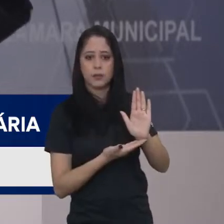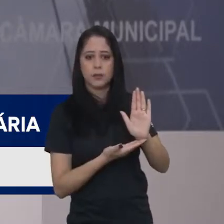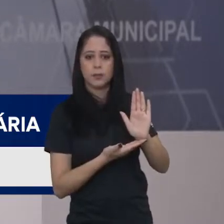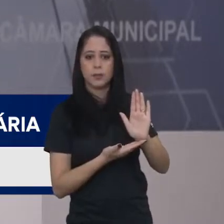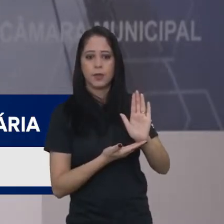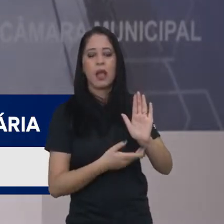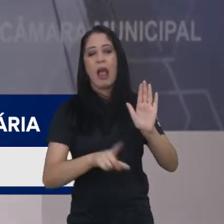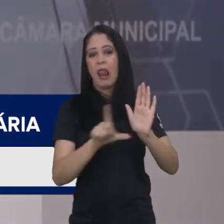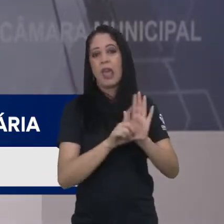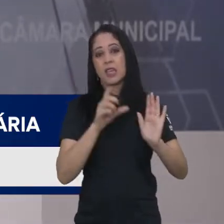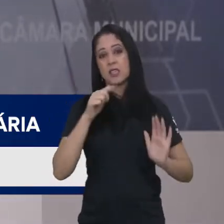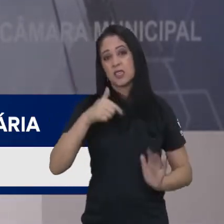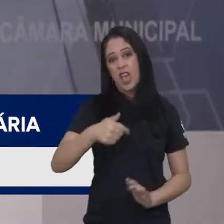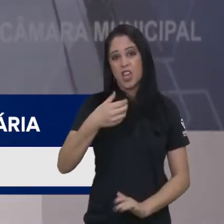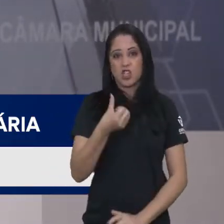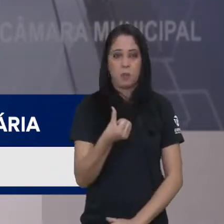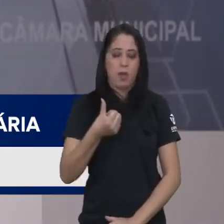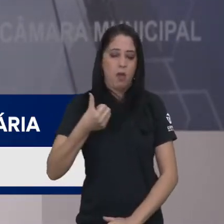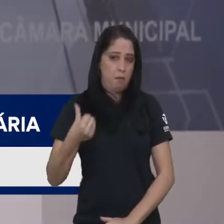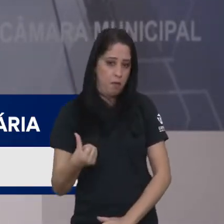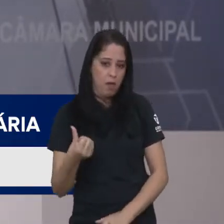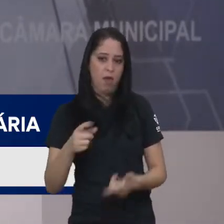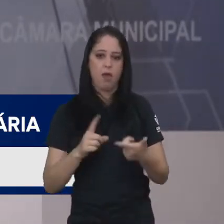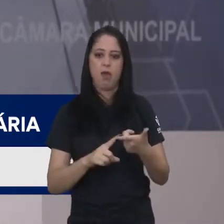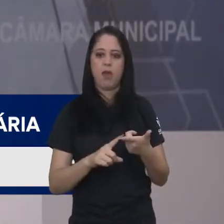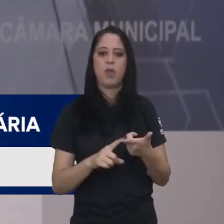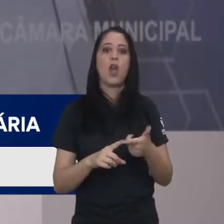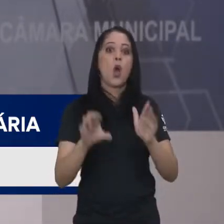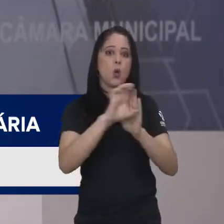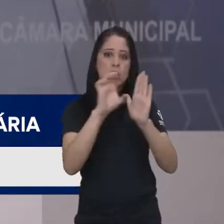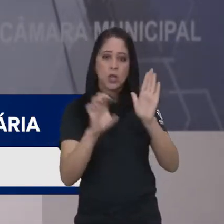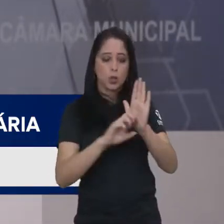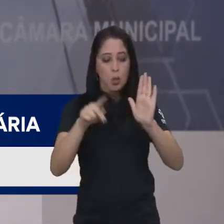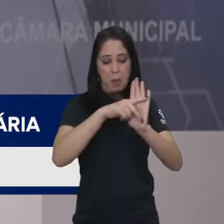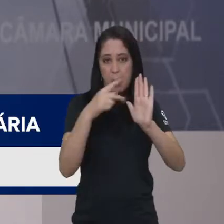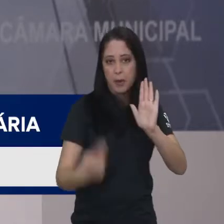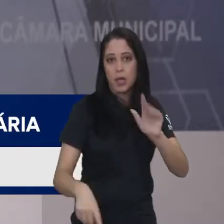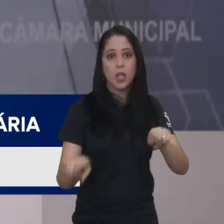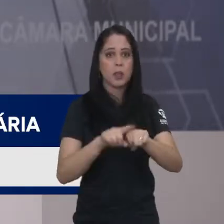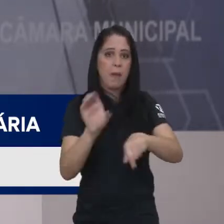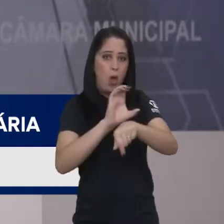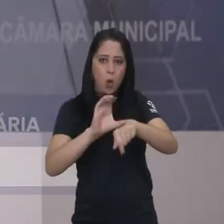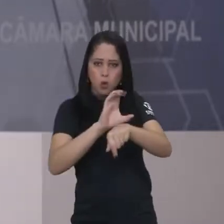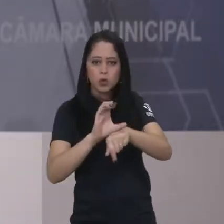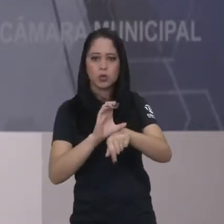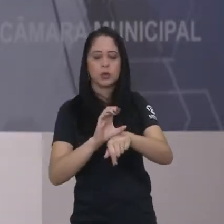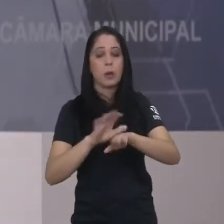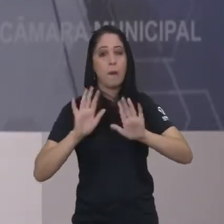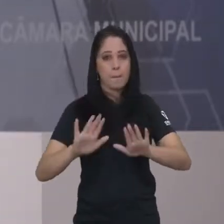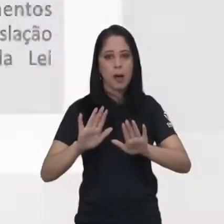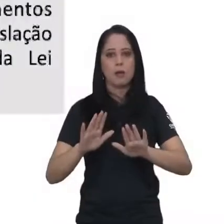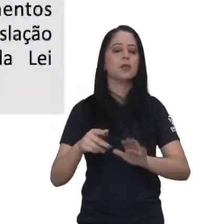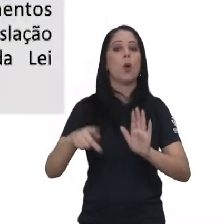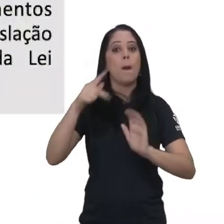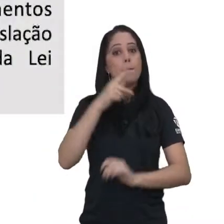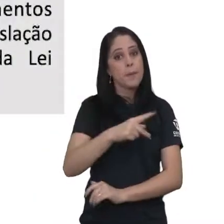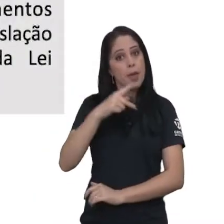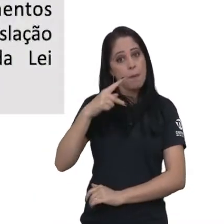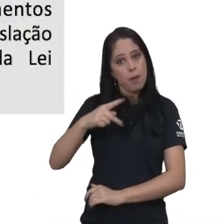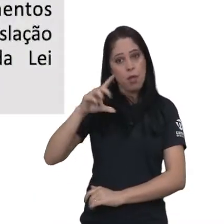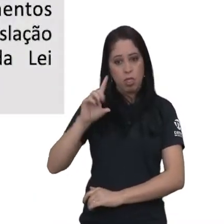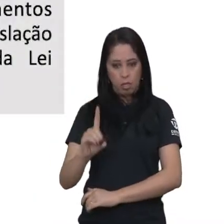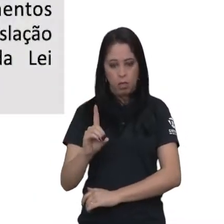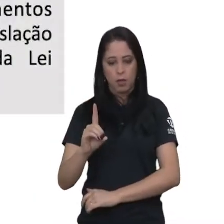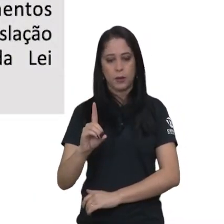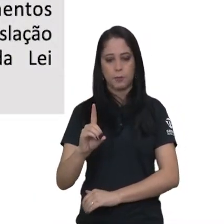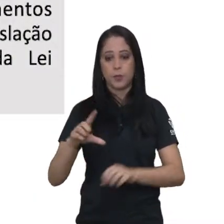Não vou falar da 6766, nem no Estatuto da Cidade, nem na Constituição, etc. Está no nosso plano diretor